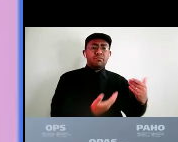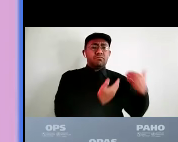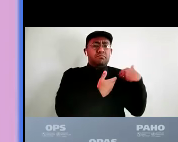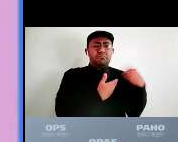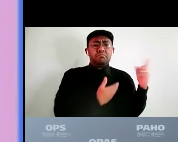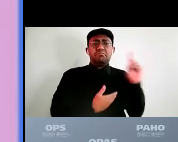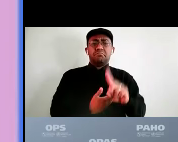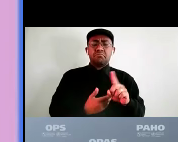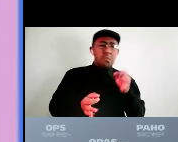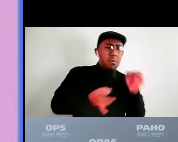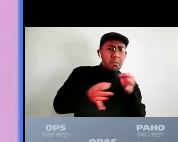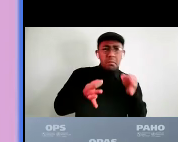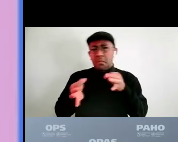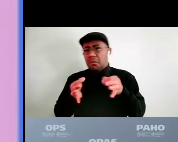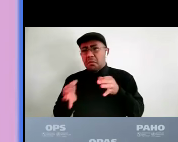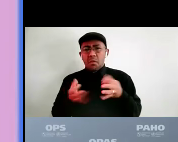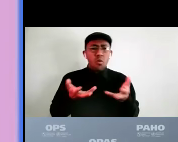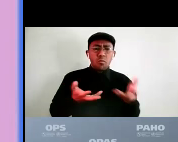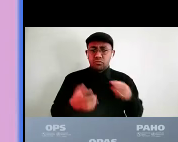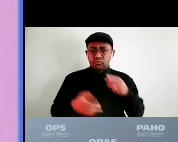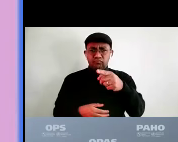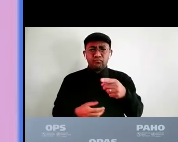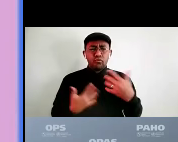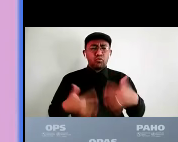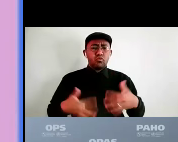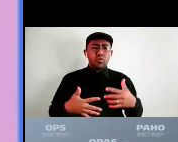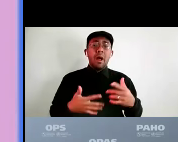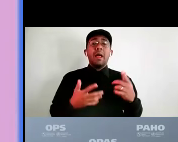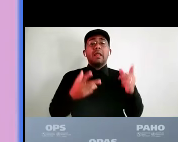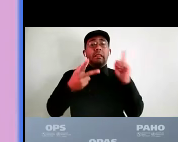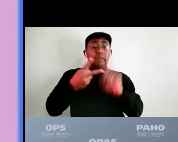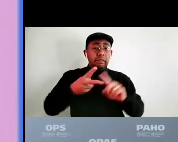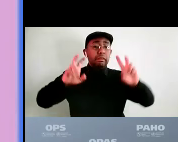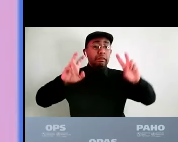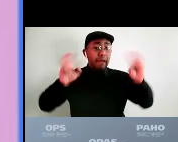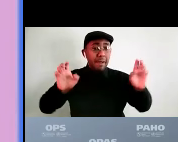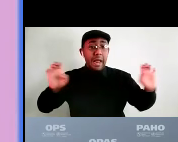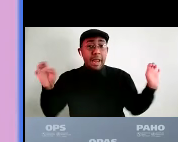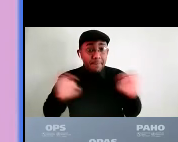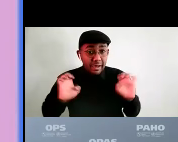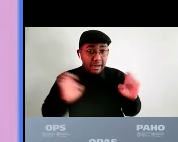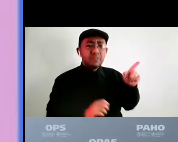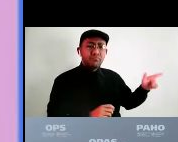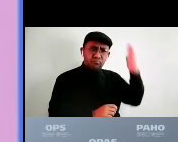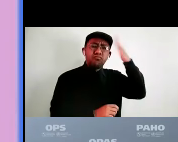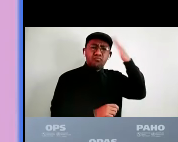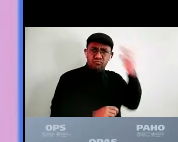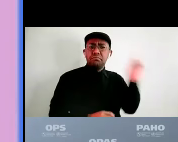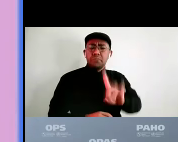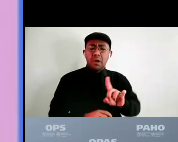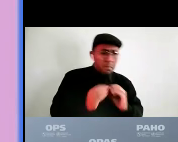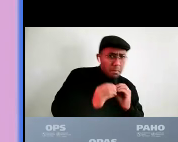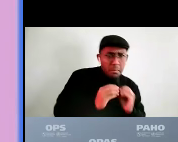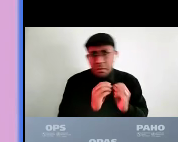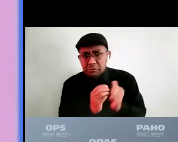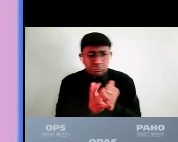eventos internacionais e uma sólida experiência em preparação à resposta a emergências. Além disso, ela foi